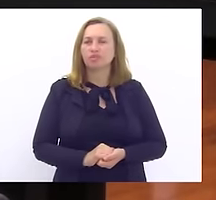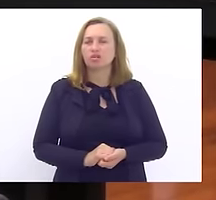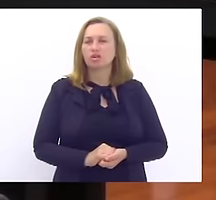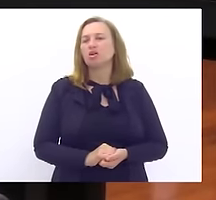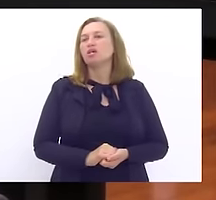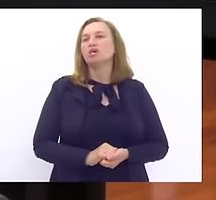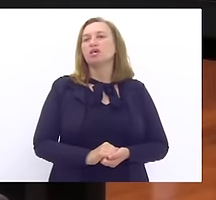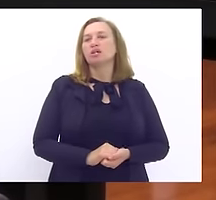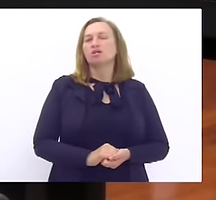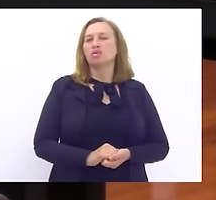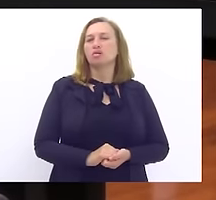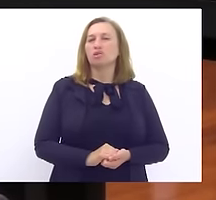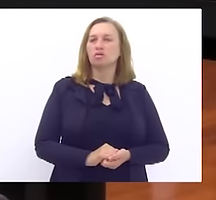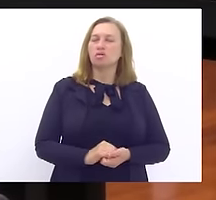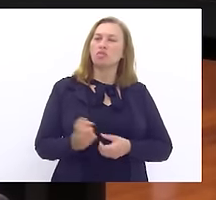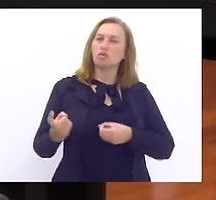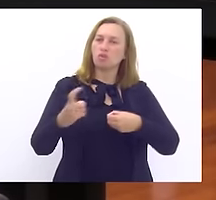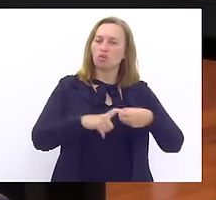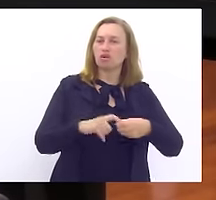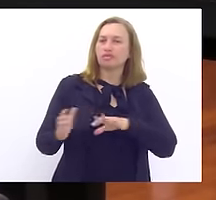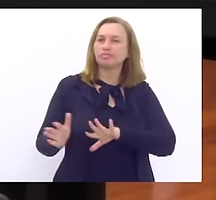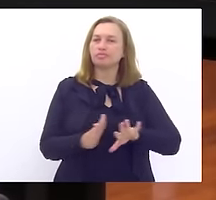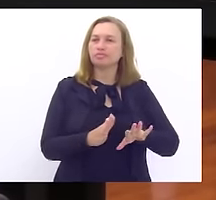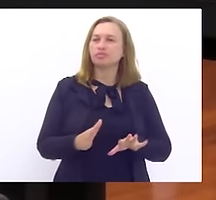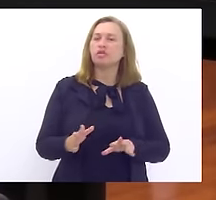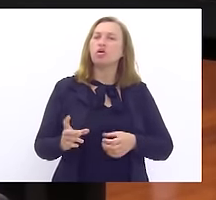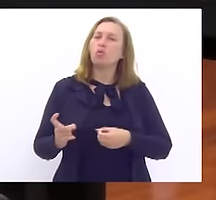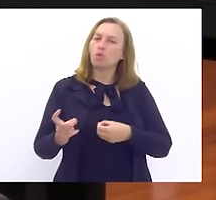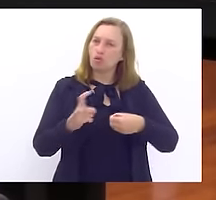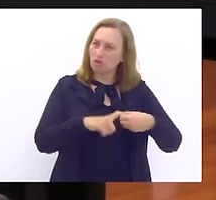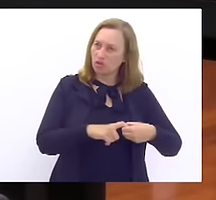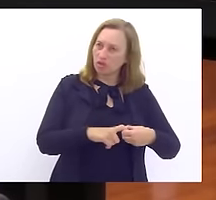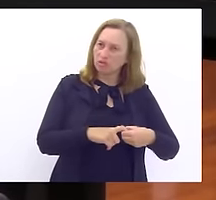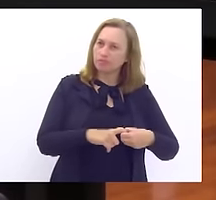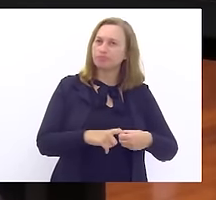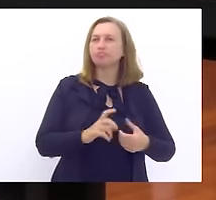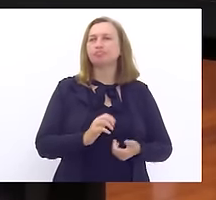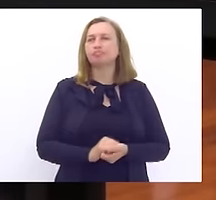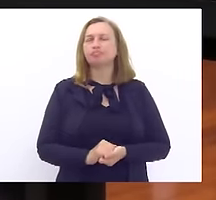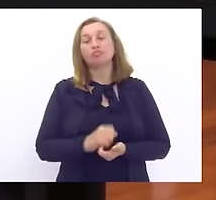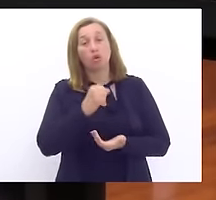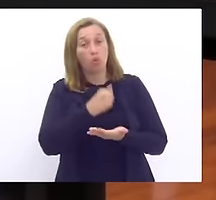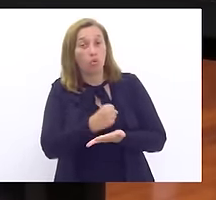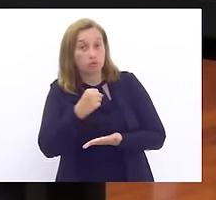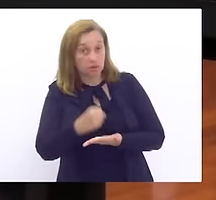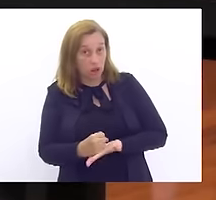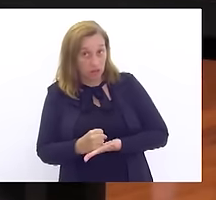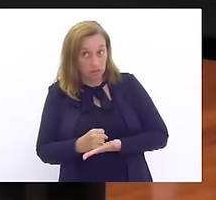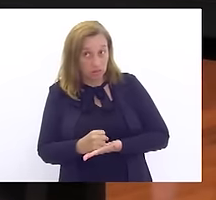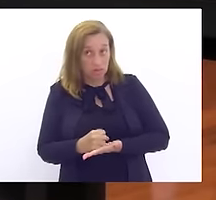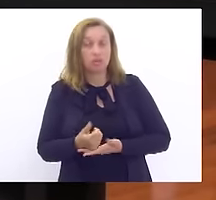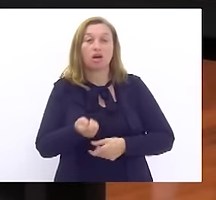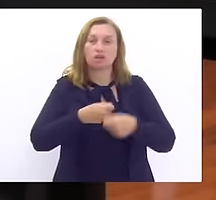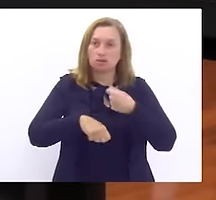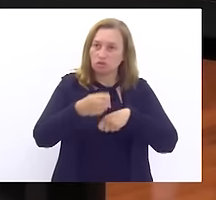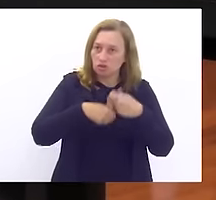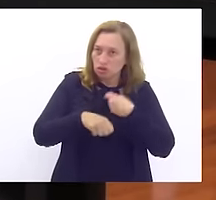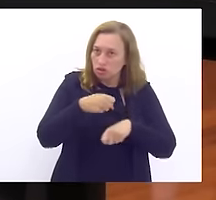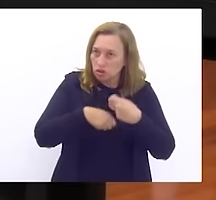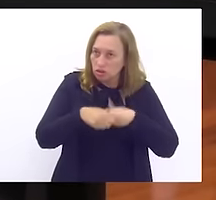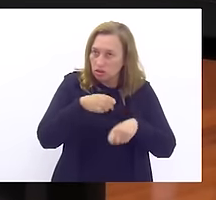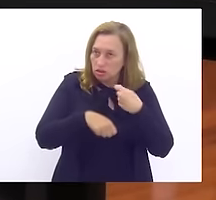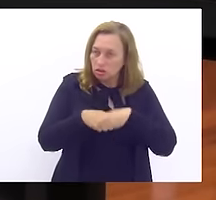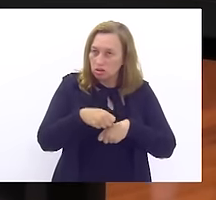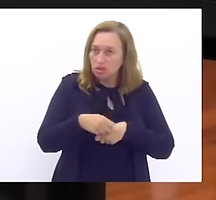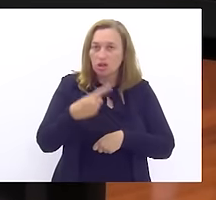peço só agora eu farei no final da fala com relação ao convênio o convênio é um instrumento é um contrato não deixa de ser ao contrário administrativo está capitulado e